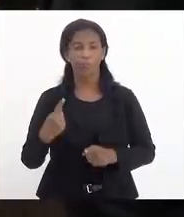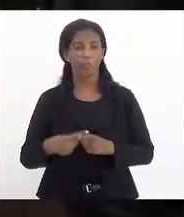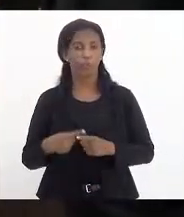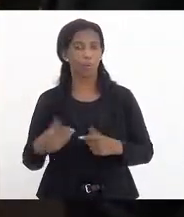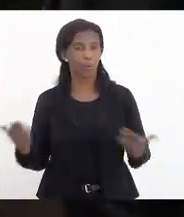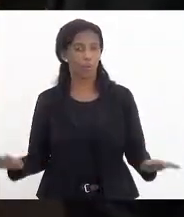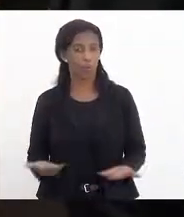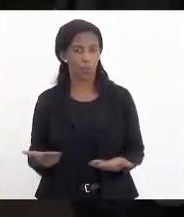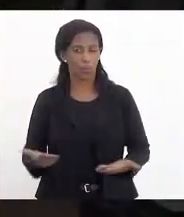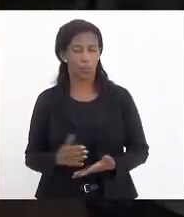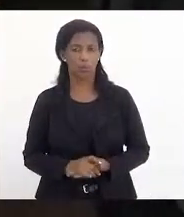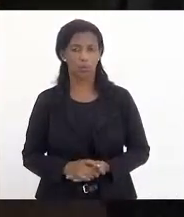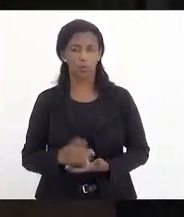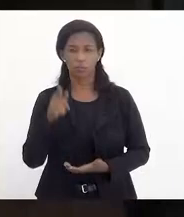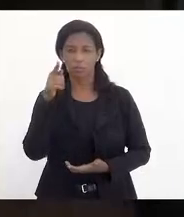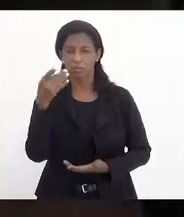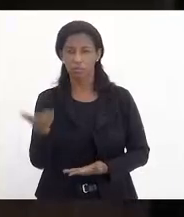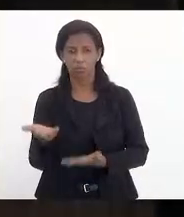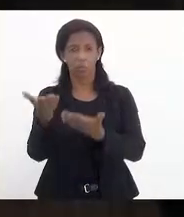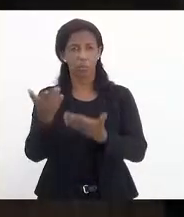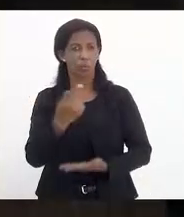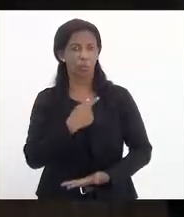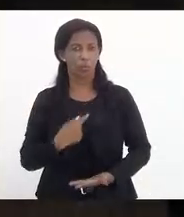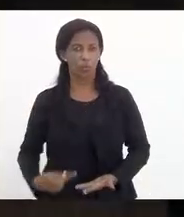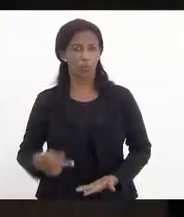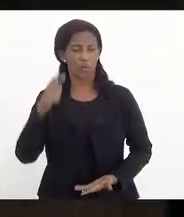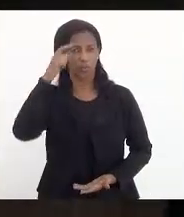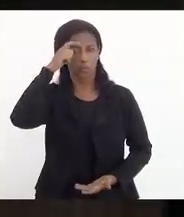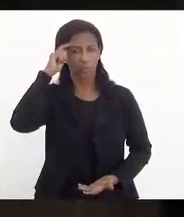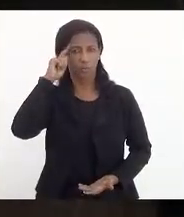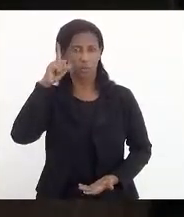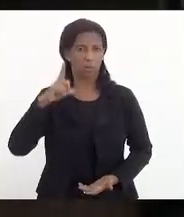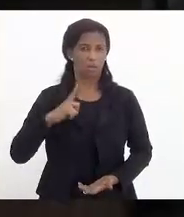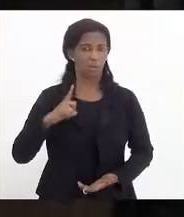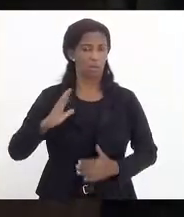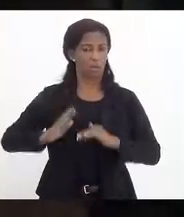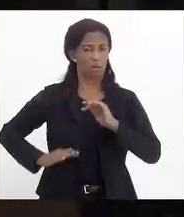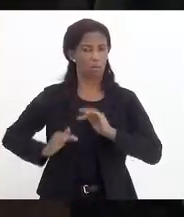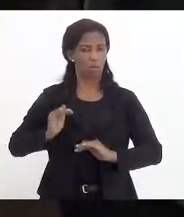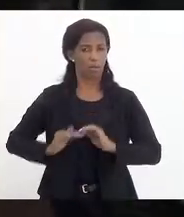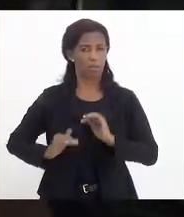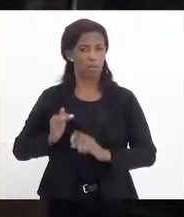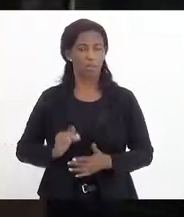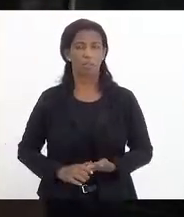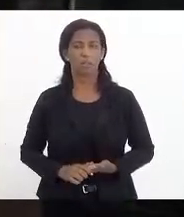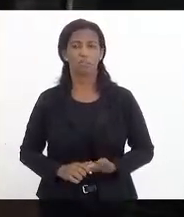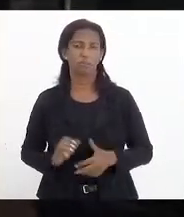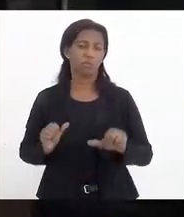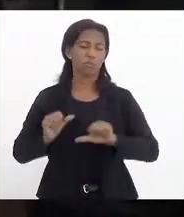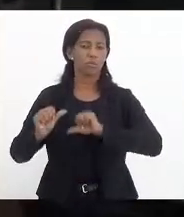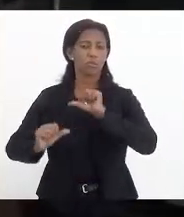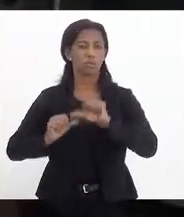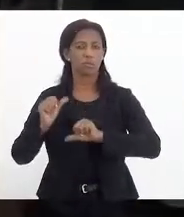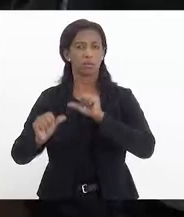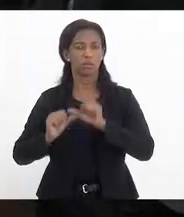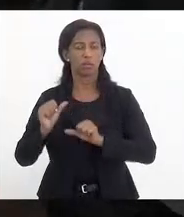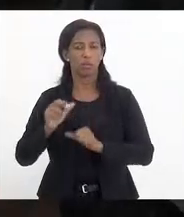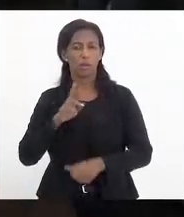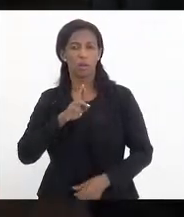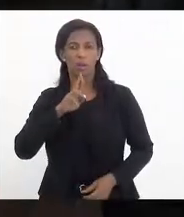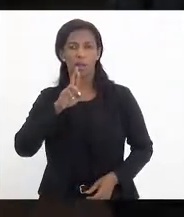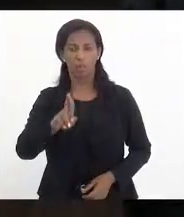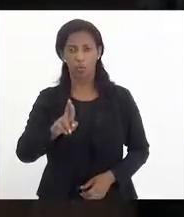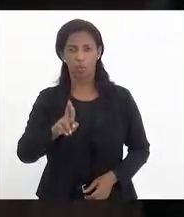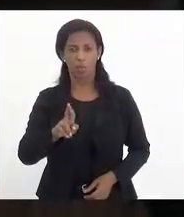hoje Vossa Excelência e o governador Cláudio Castro têm a capacidade de transformar resultados